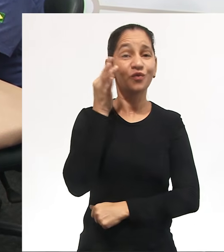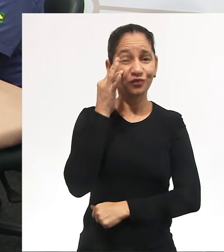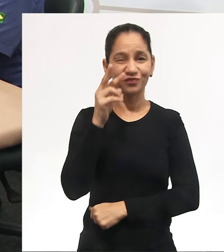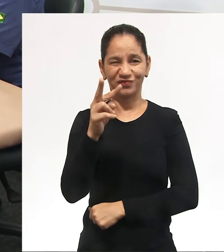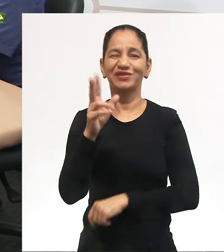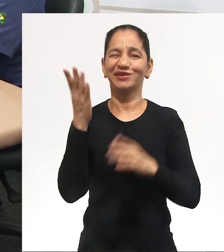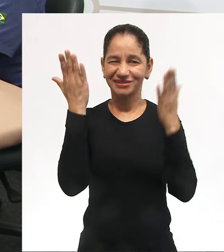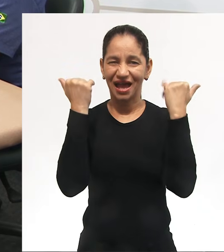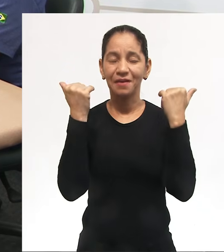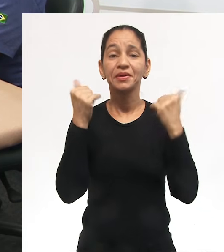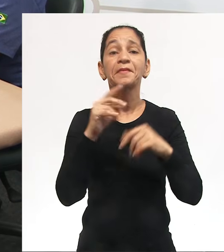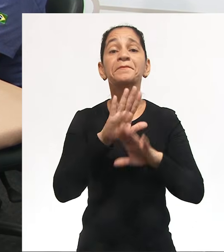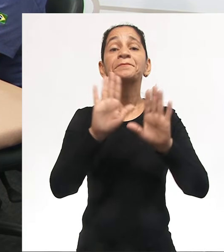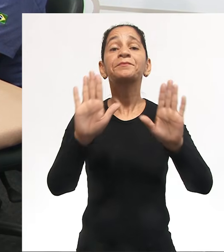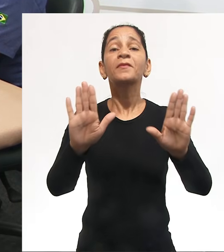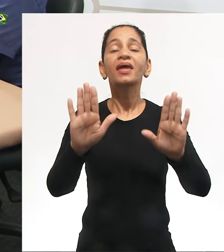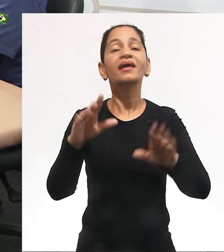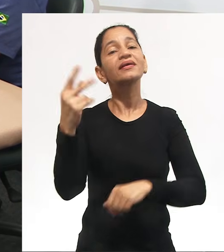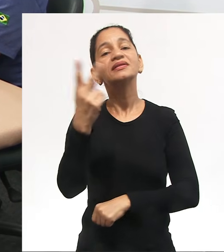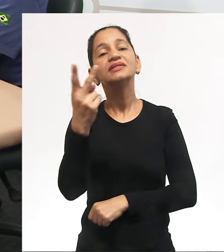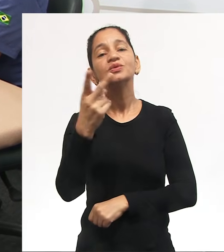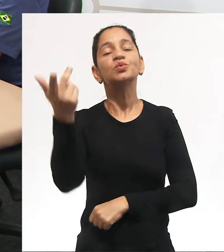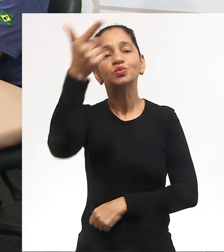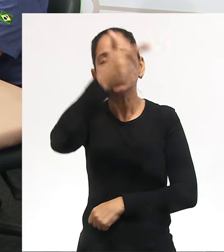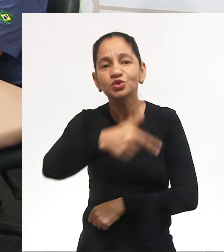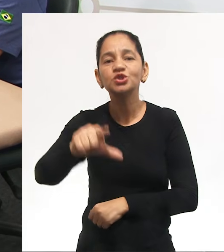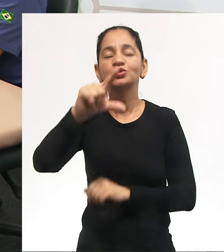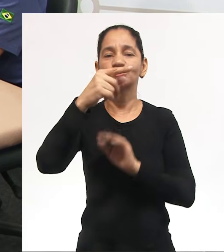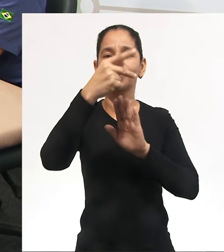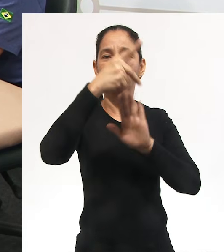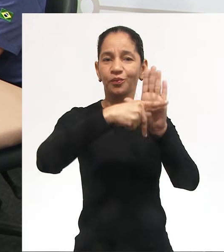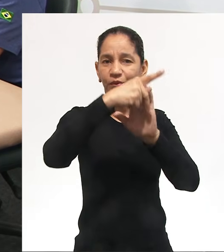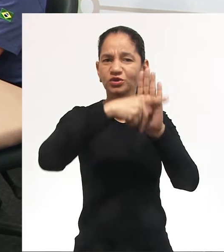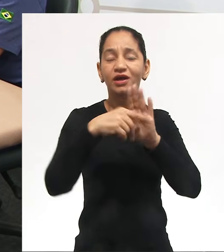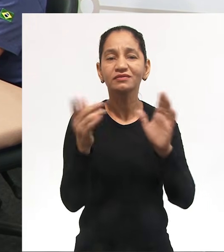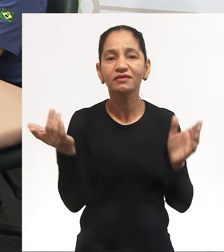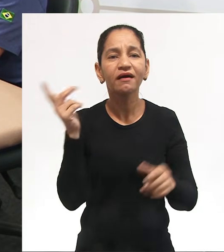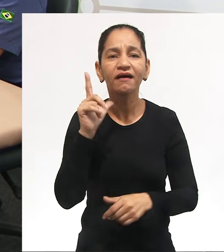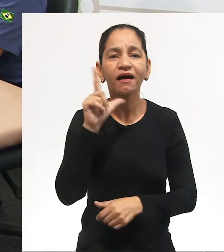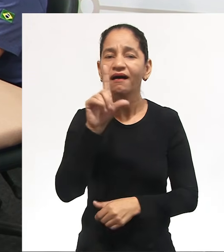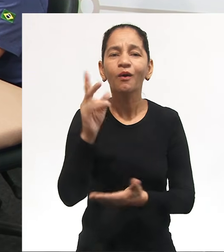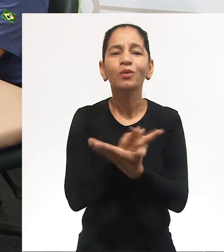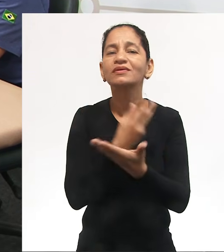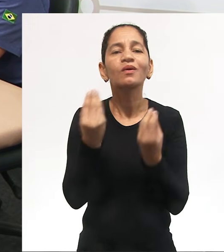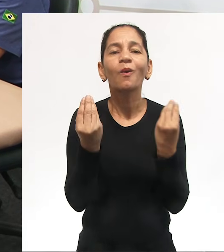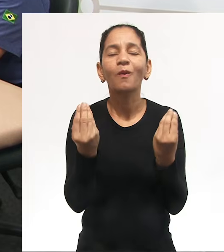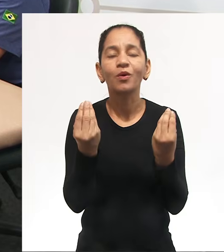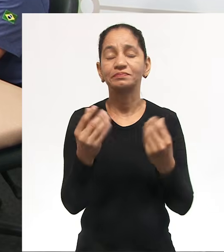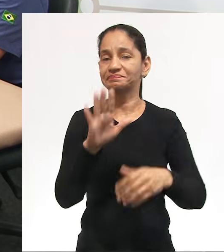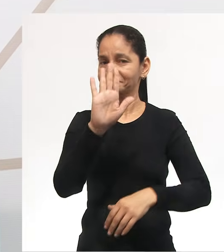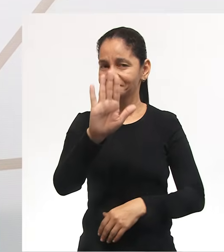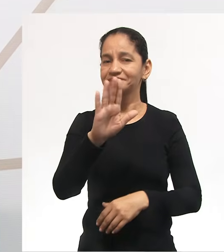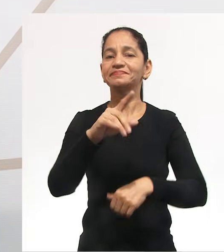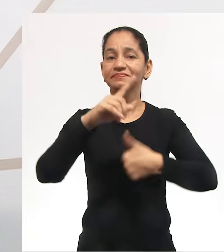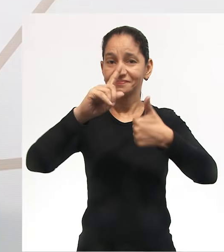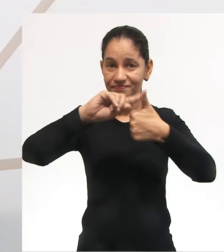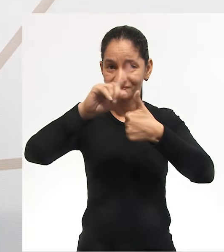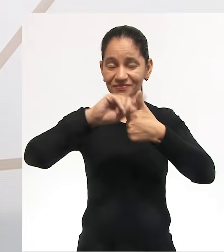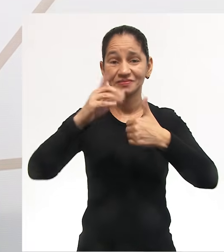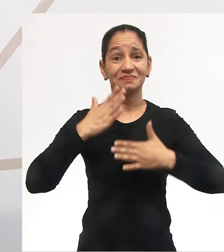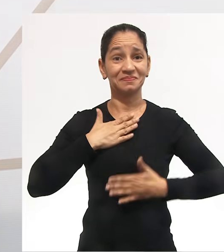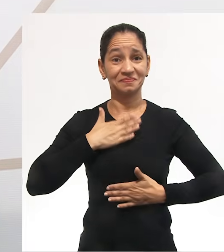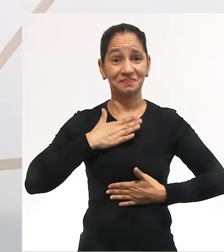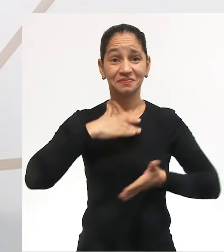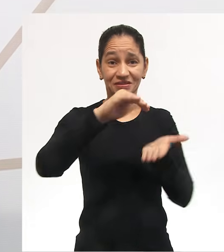Congresso, mas de ter uma segunda versão do projeto, quais são as ideias? Eu quero até agradecer